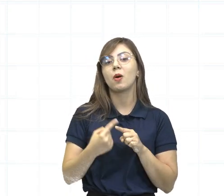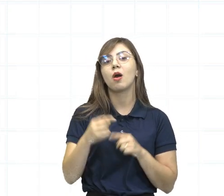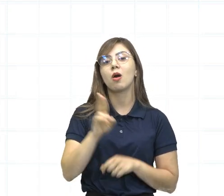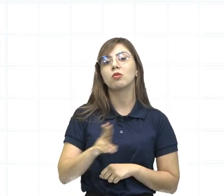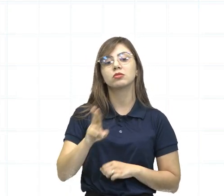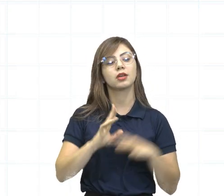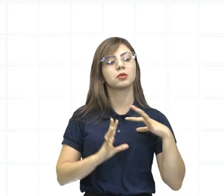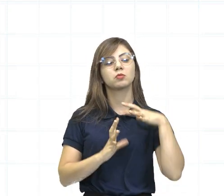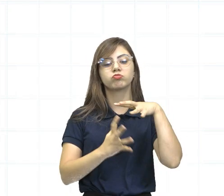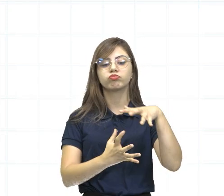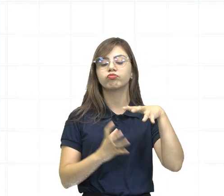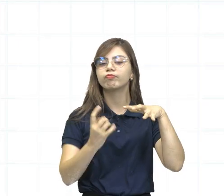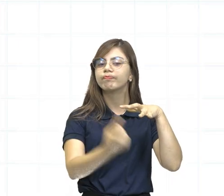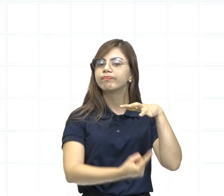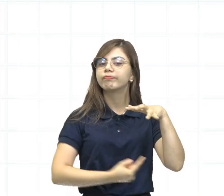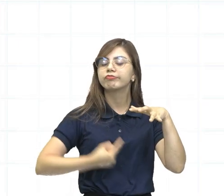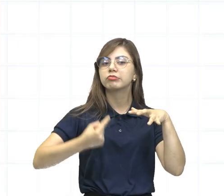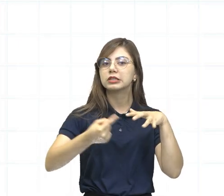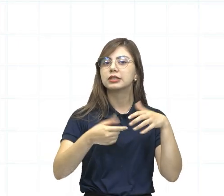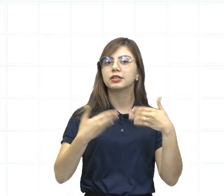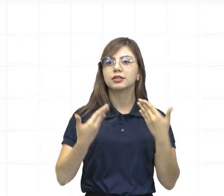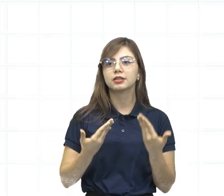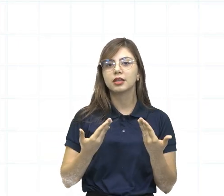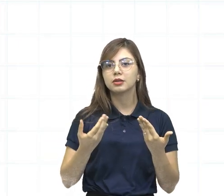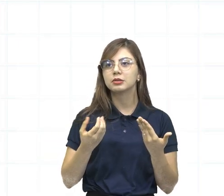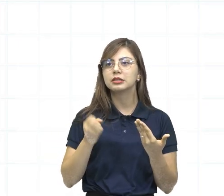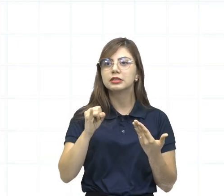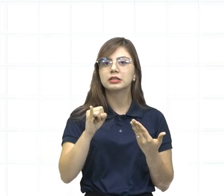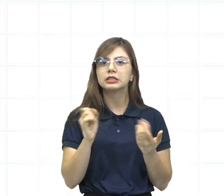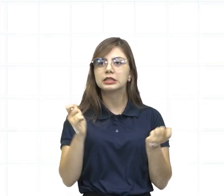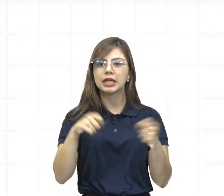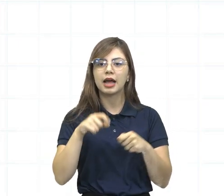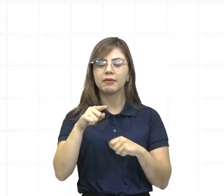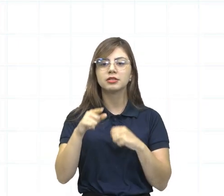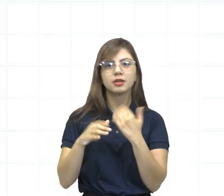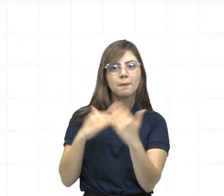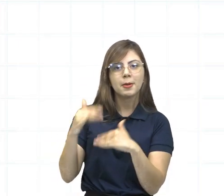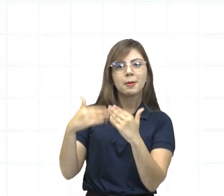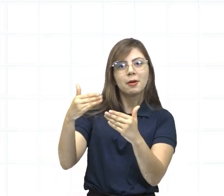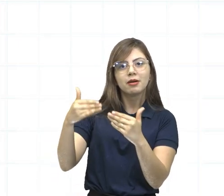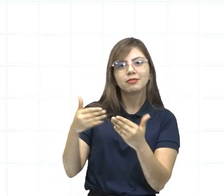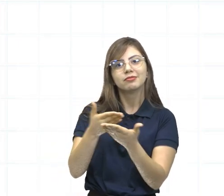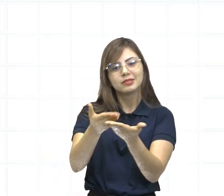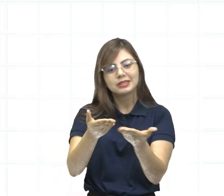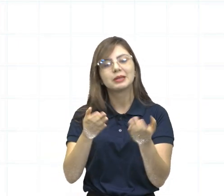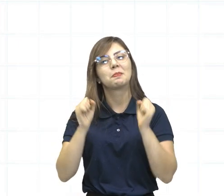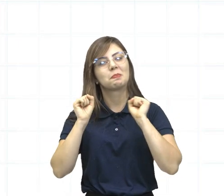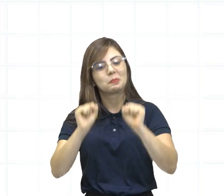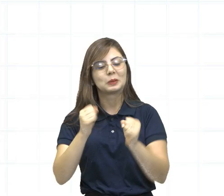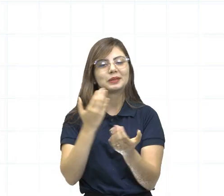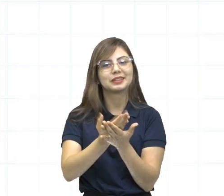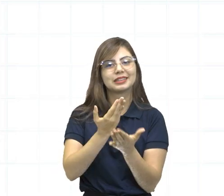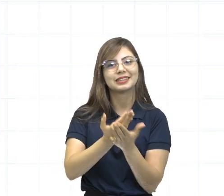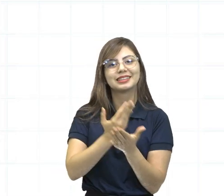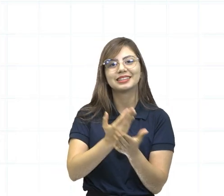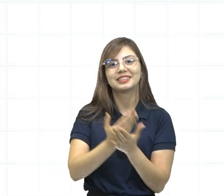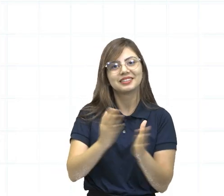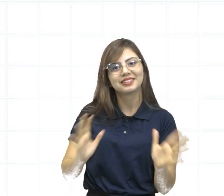todo. Então, se ela abre portas, não é? Você tem também que estudar essa língua.